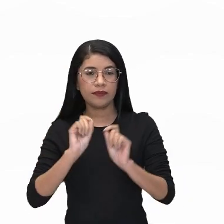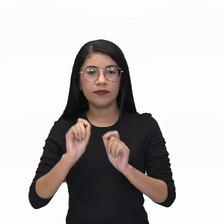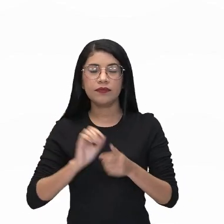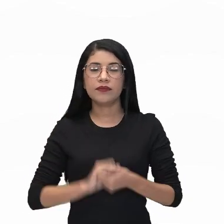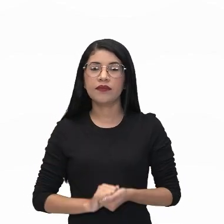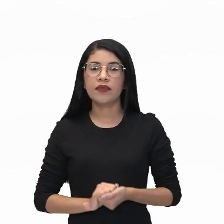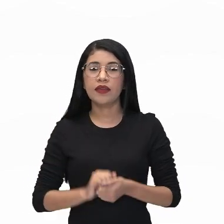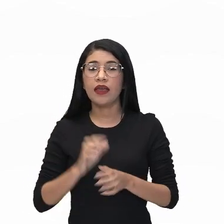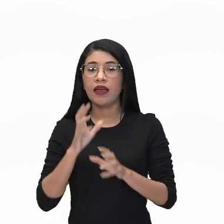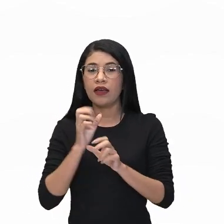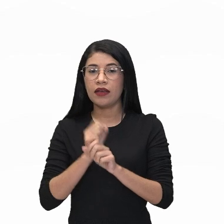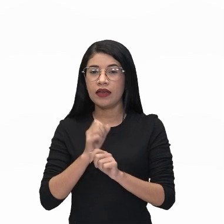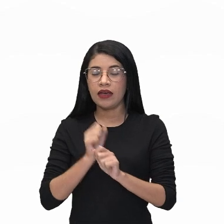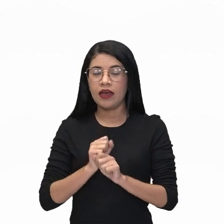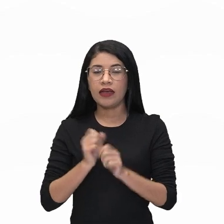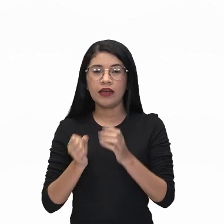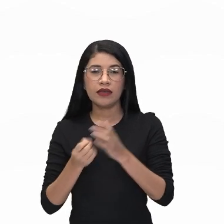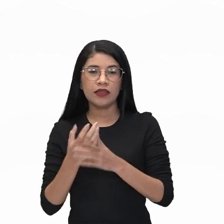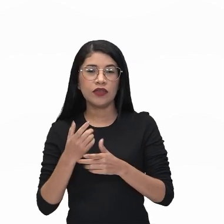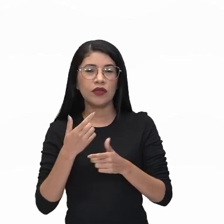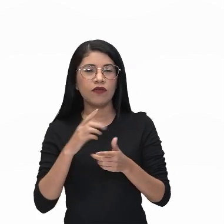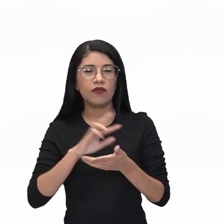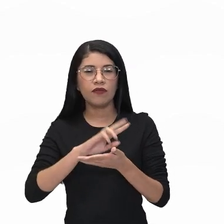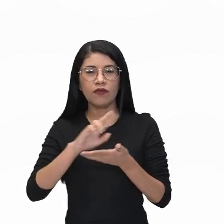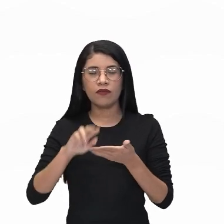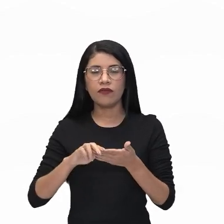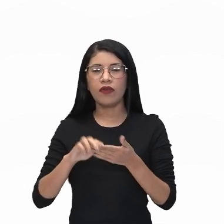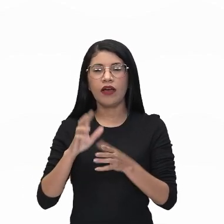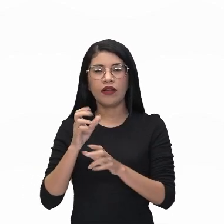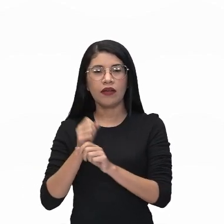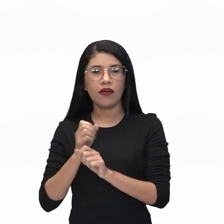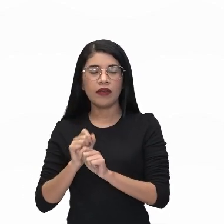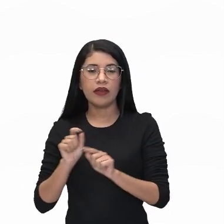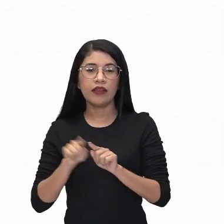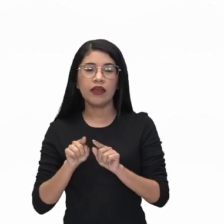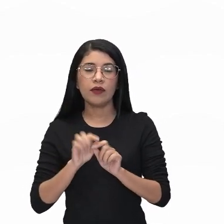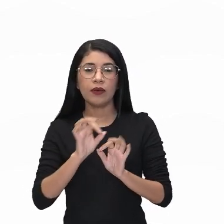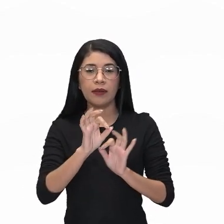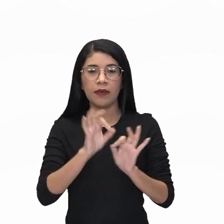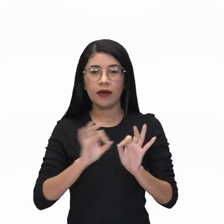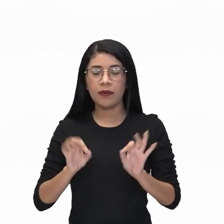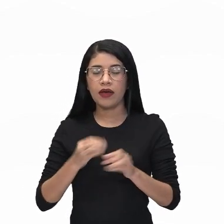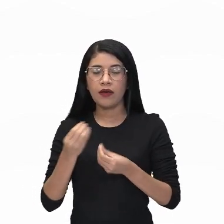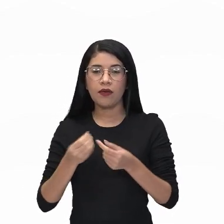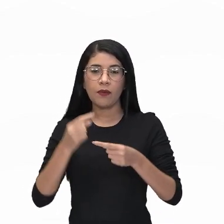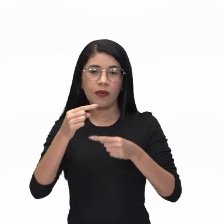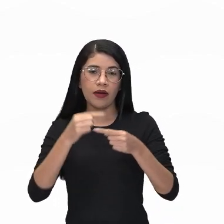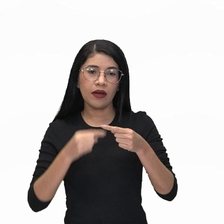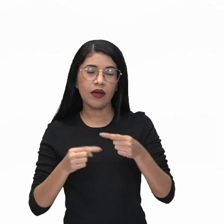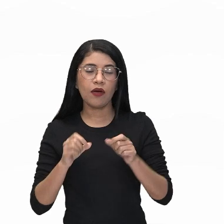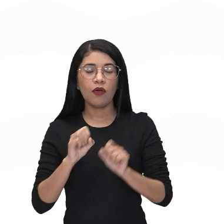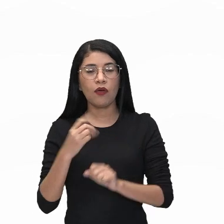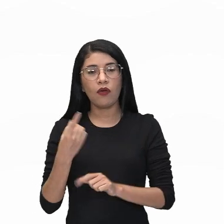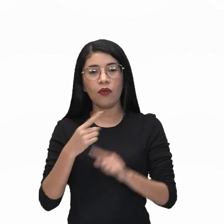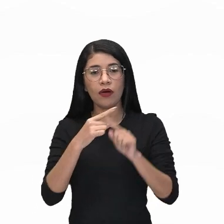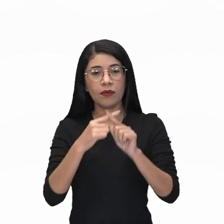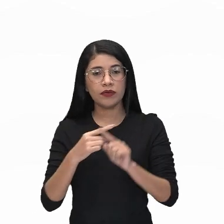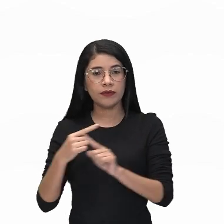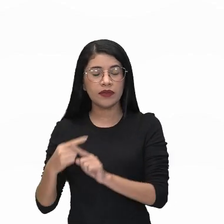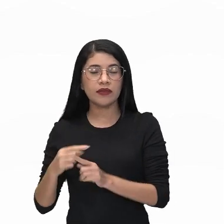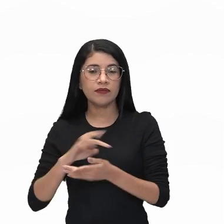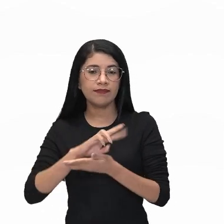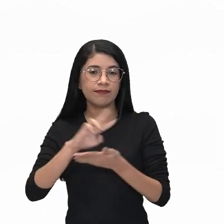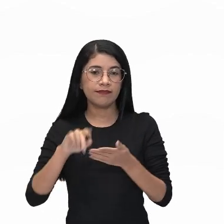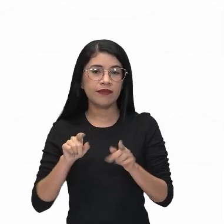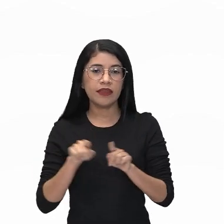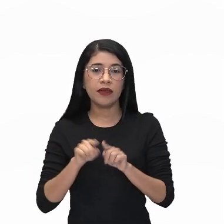conhecimento, resolução e elaboração de problemas que envolvam grandezas determinadas pela razão ou pelo produto de outras, com